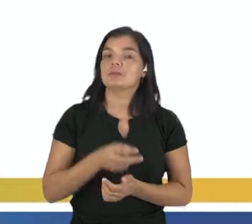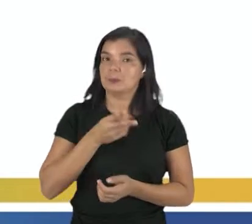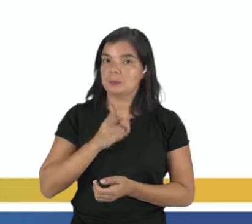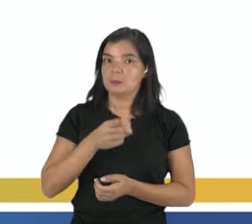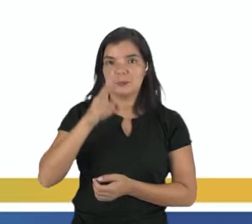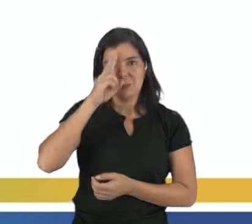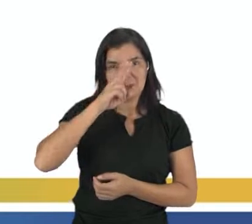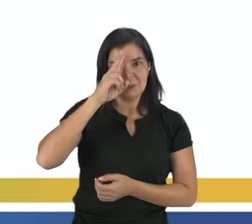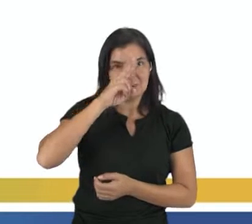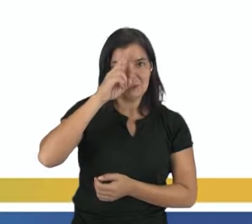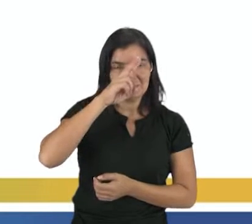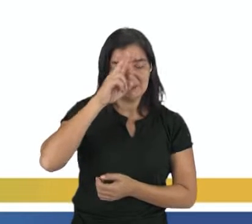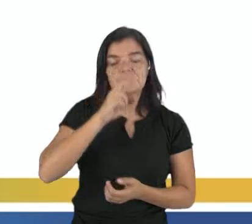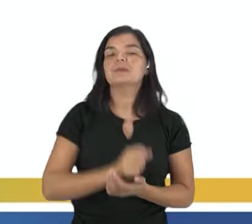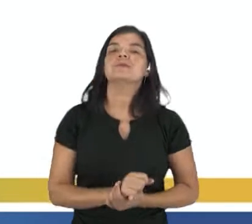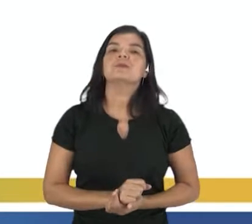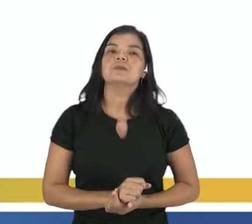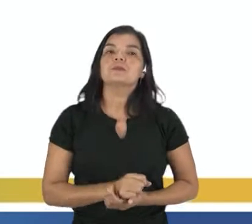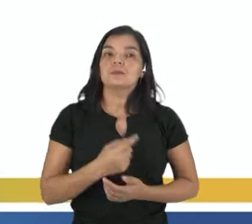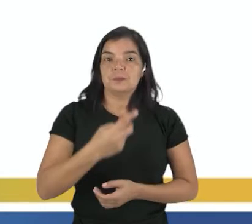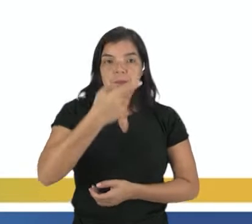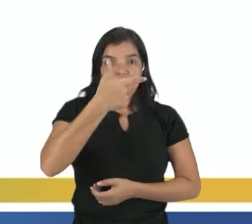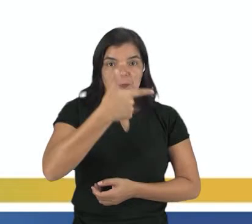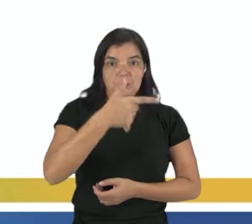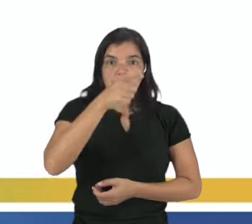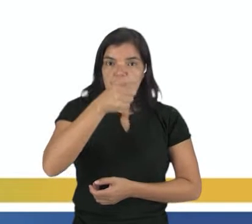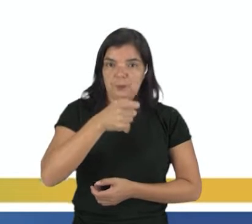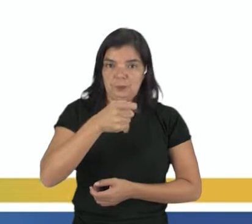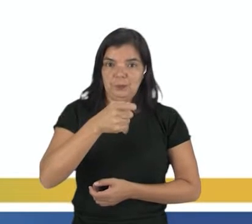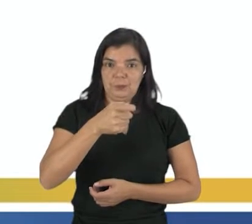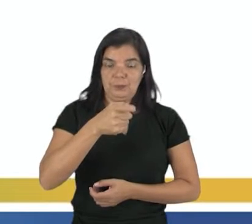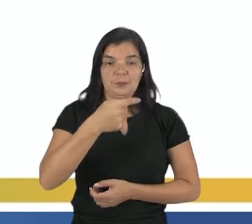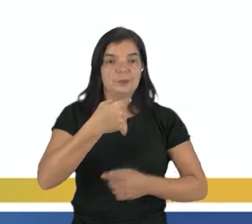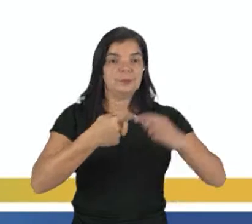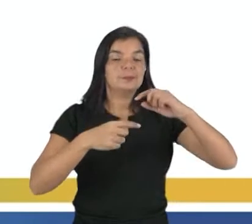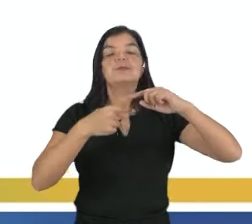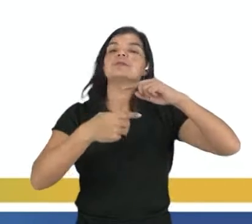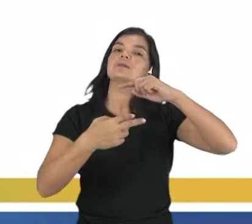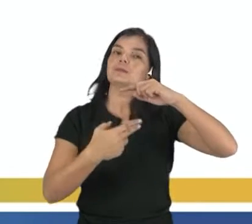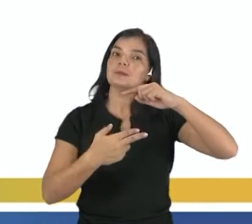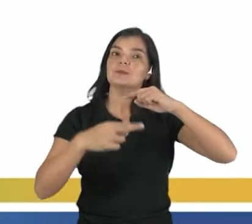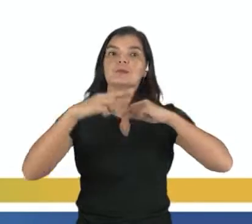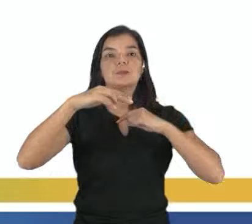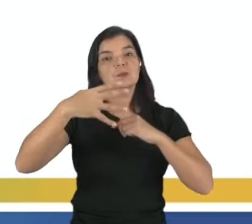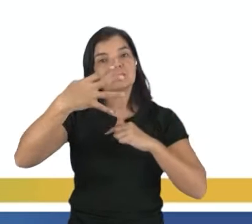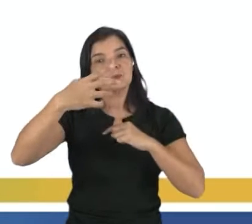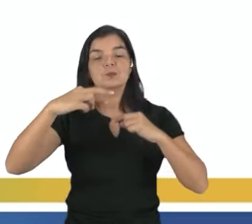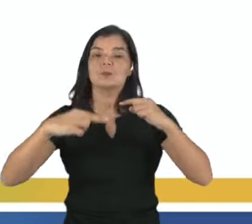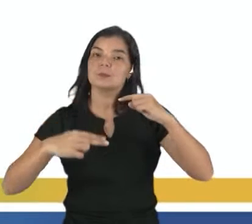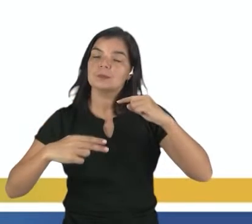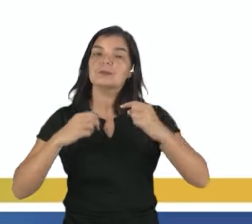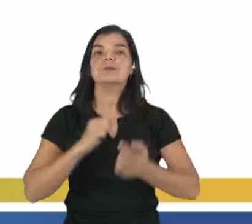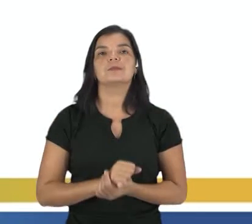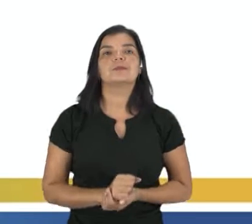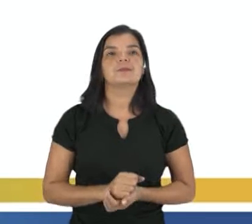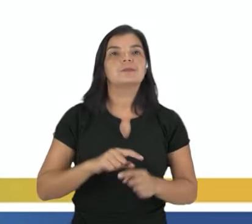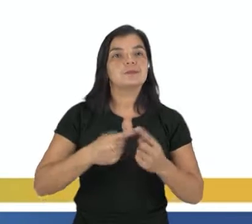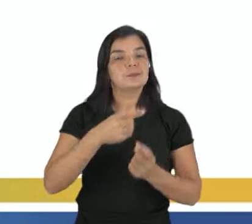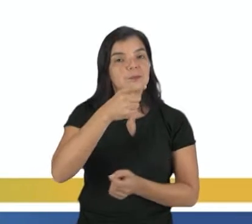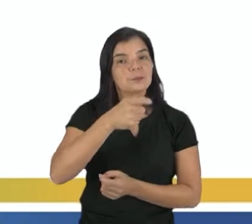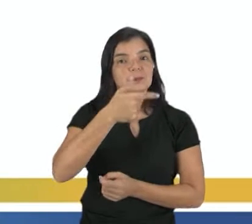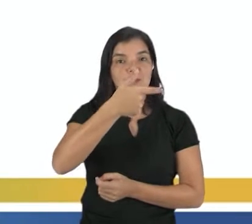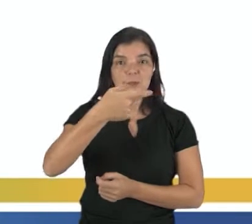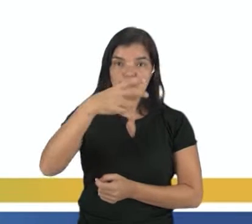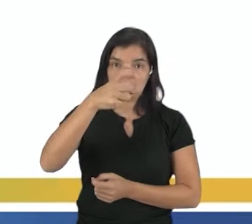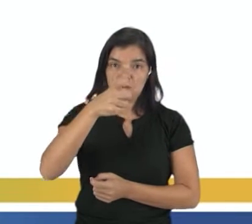se mantém Você lembra o 2 não é no né então 2X para 2 = 4 / 2 + 2